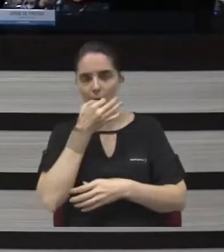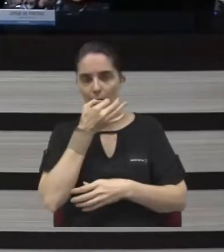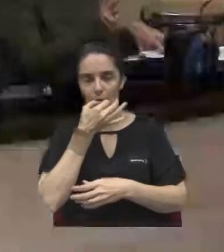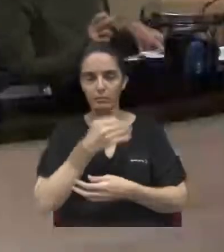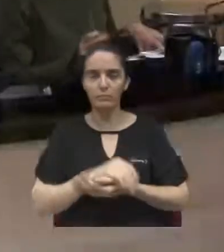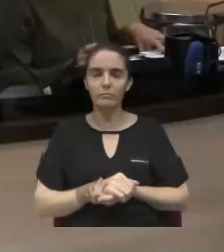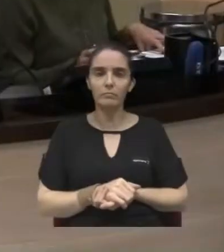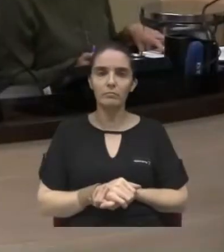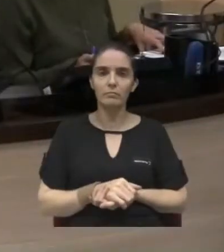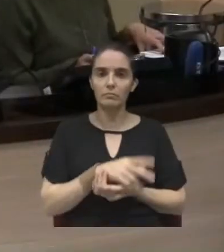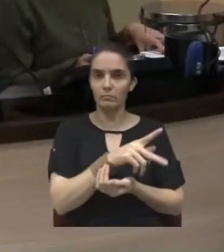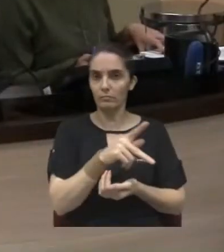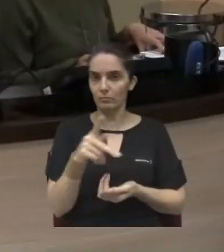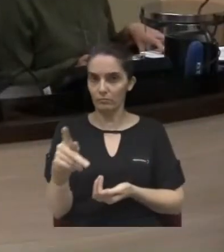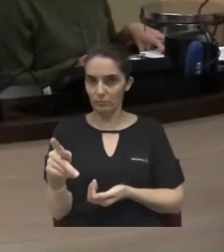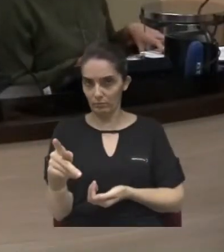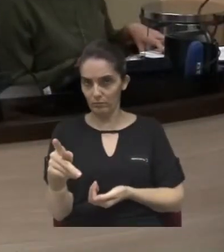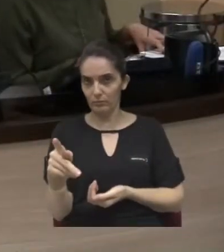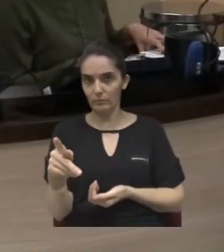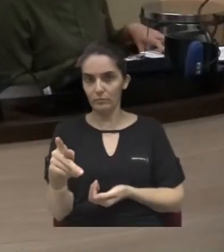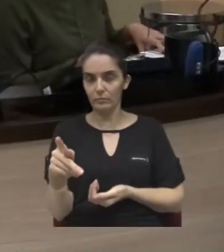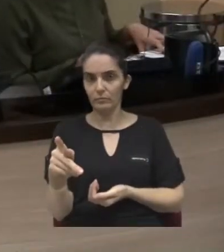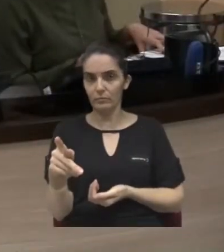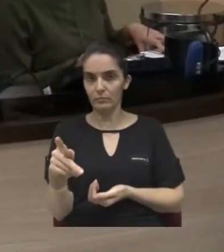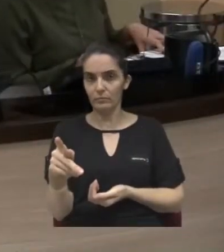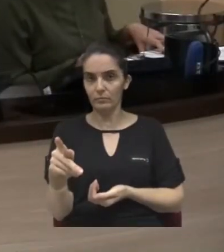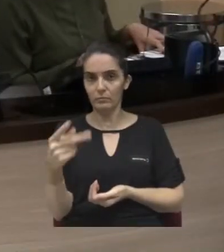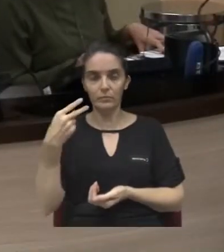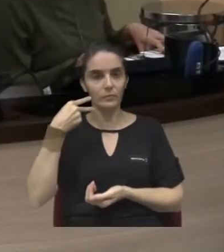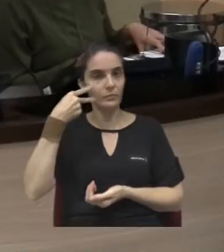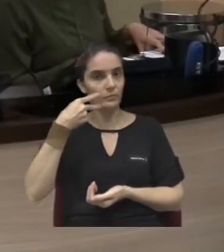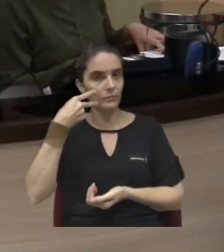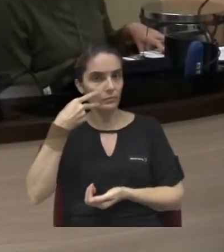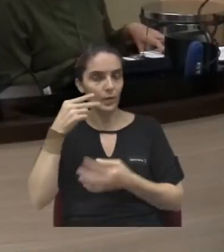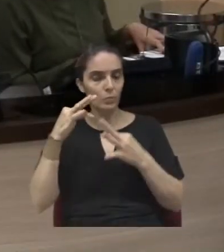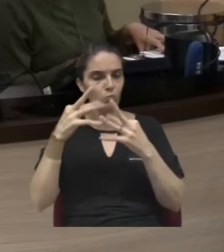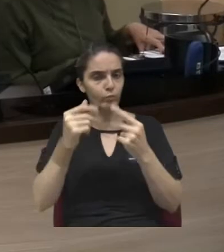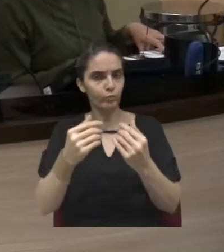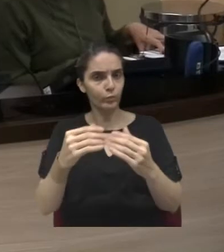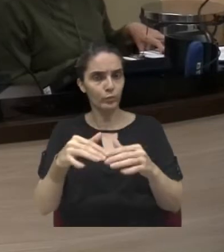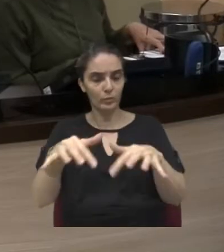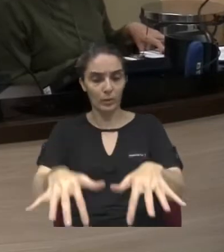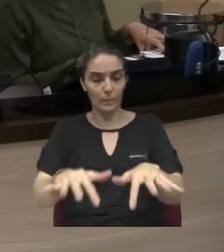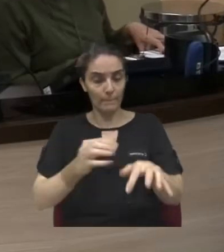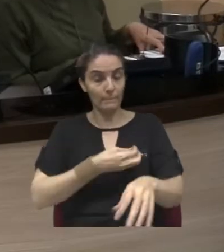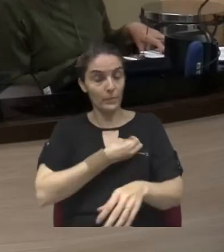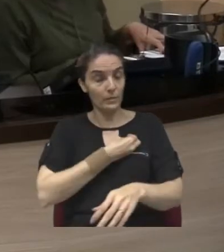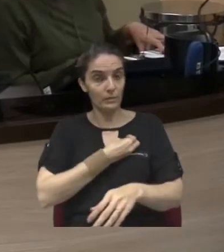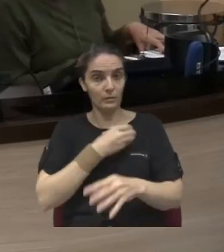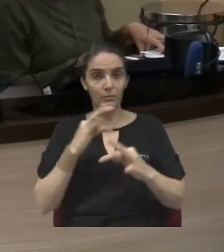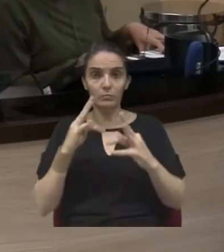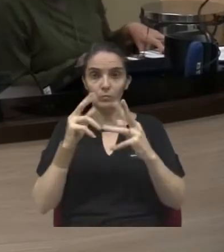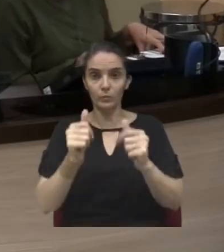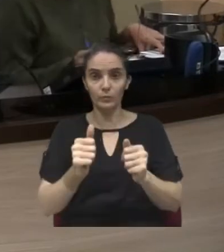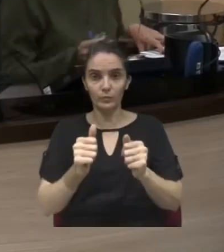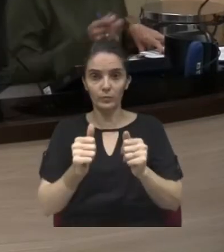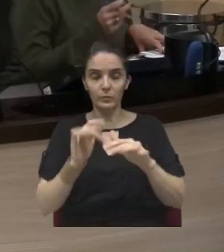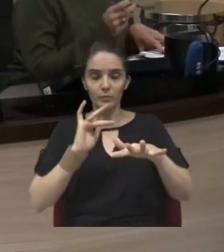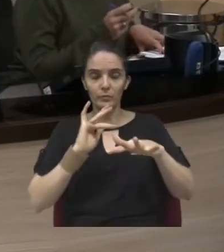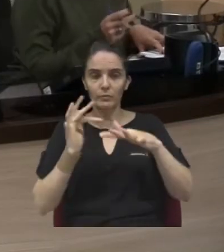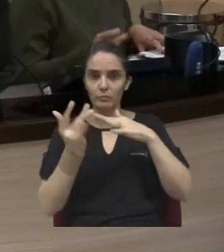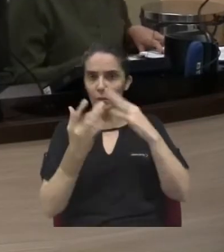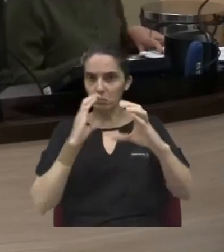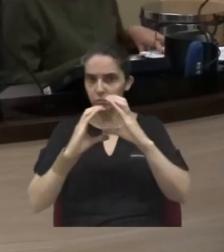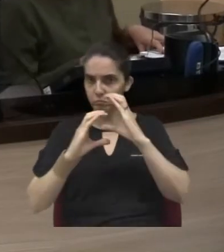presidente, nobres amigos vereadores, todos que aqui se encontram, todos que nos ouvem pelos meios de comunicação,